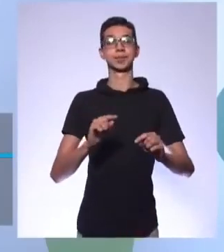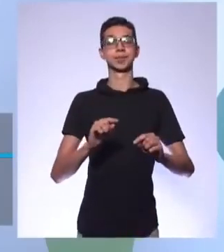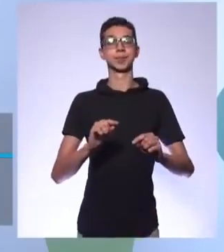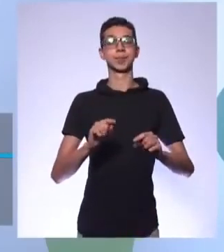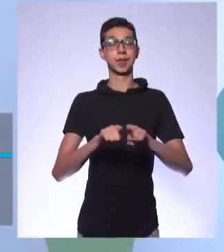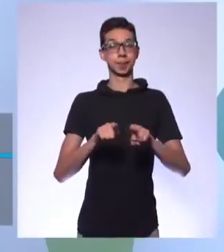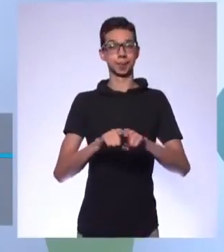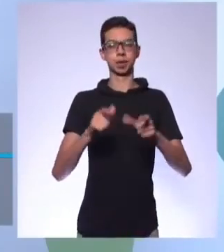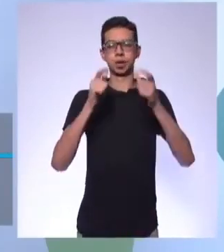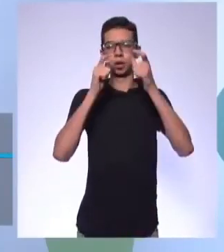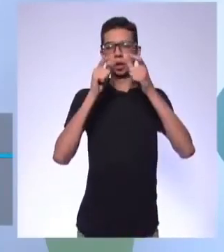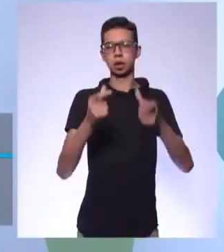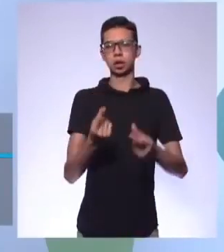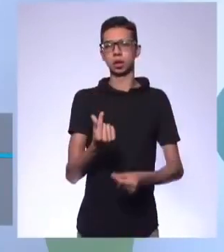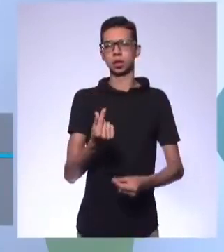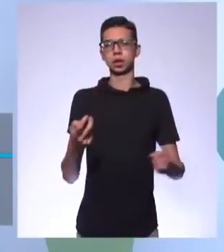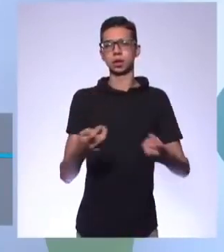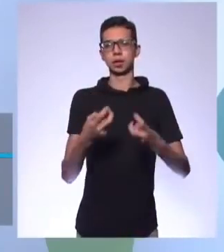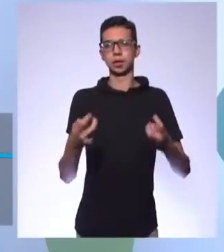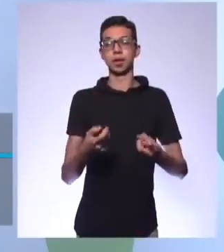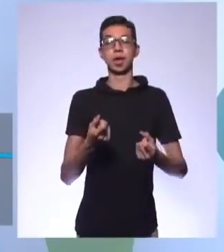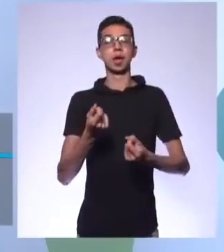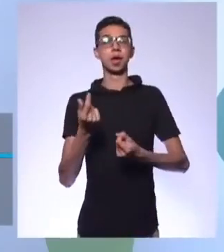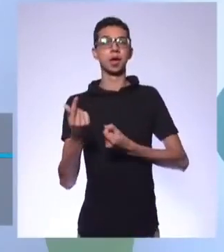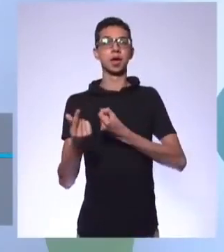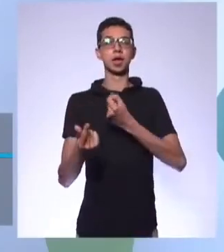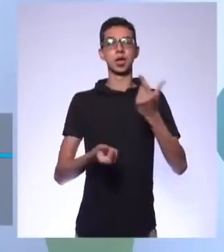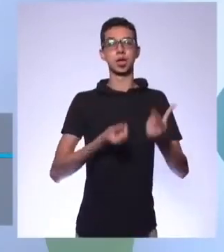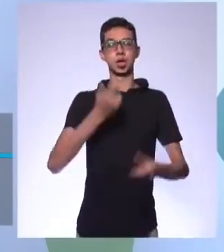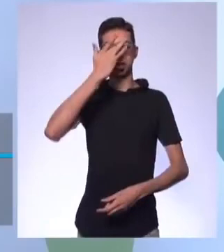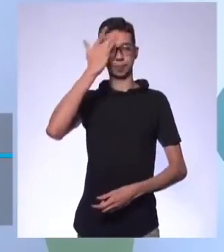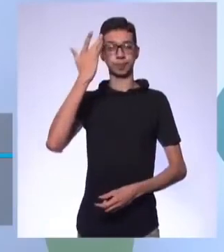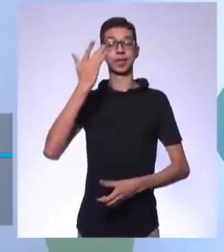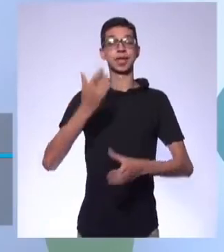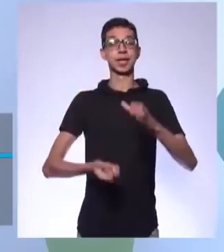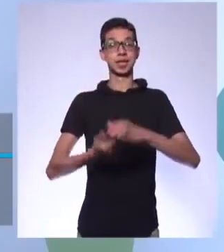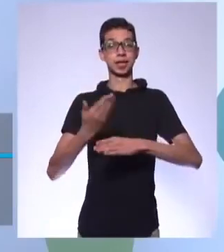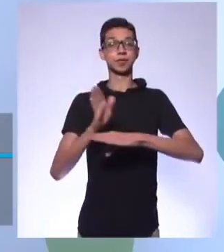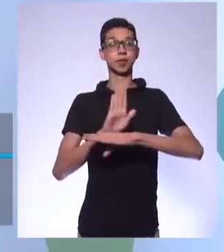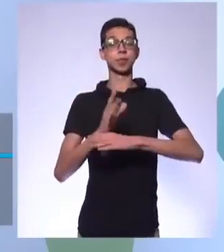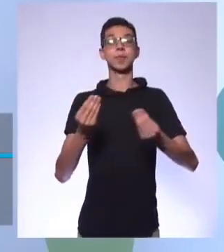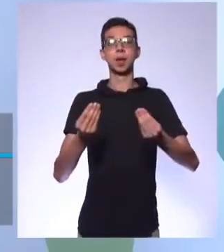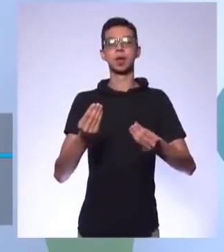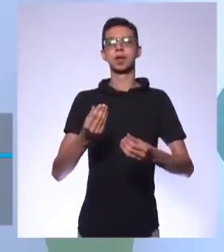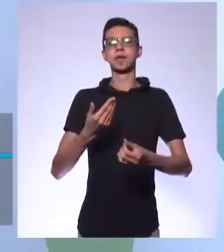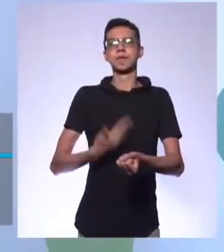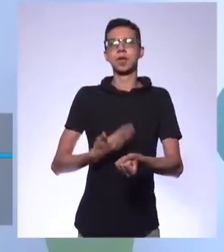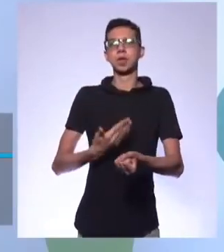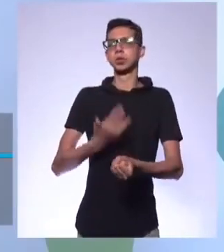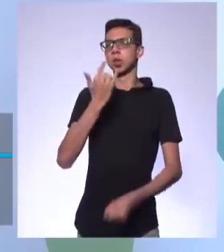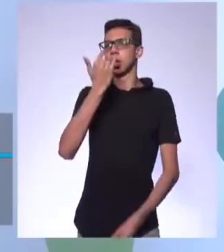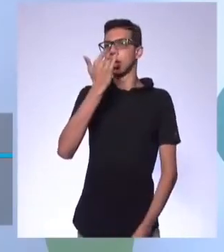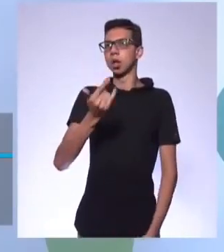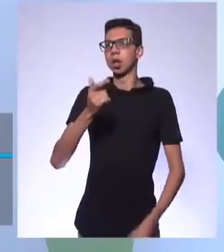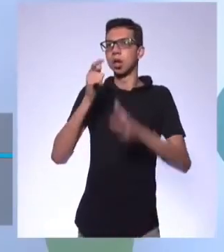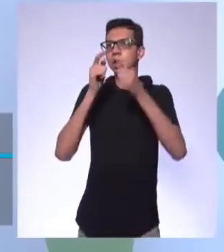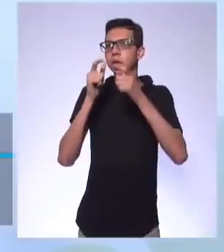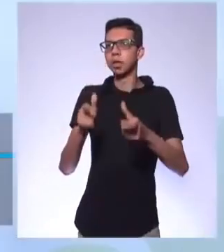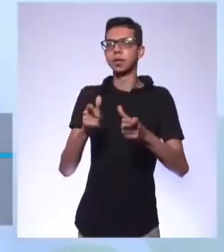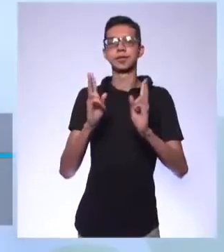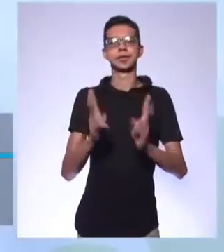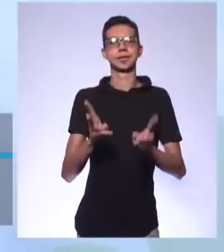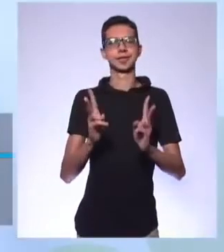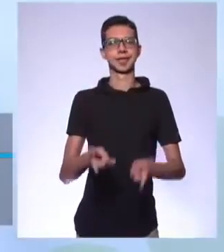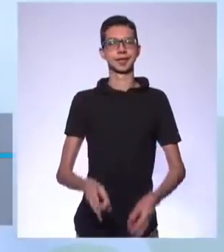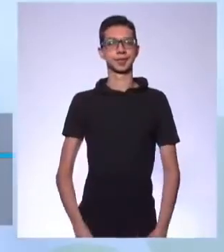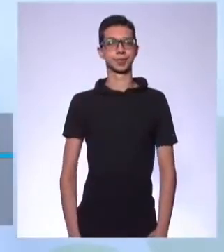interesses financeiros Sim. estão levando alguns produtores a criarem filmes para viciar e levar os espectadores a seguirem trilogias. Exatamente.